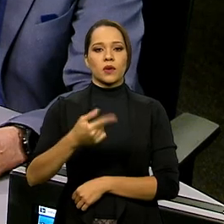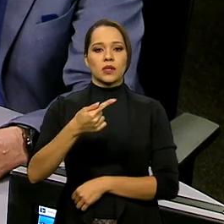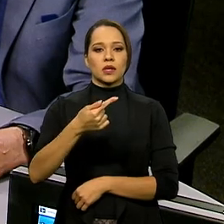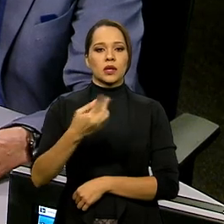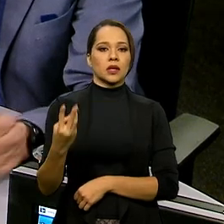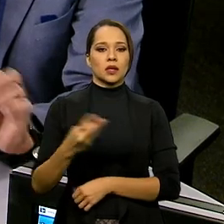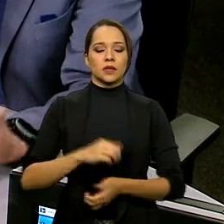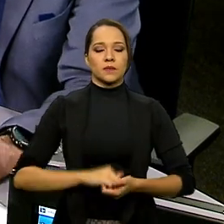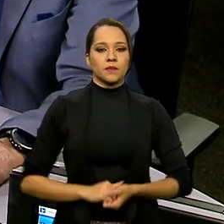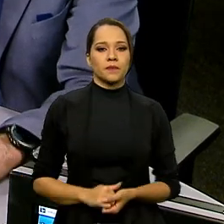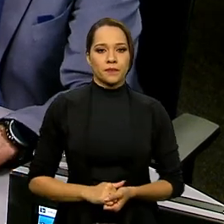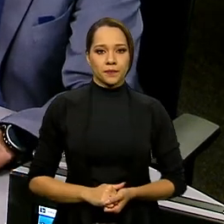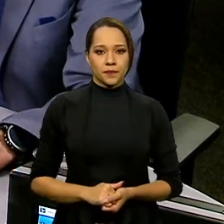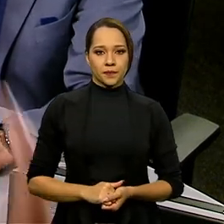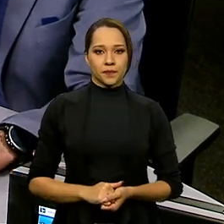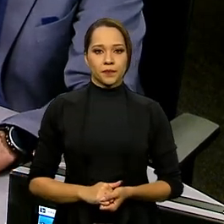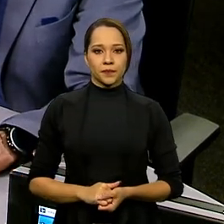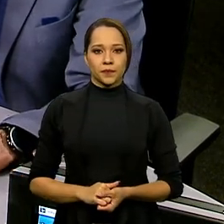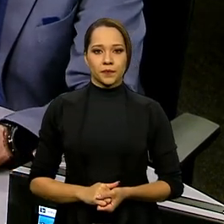19.749.073.